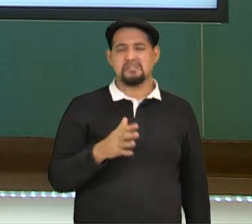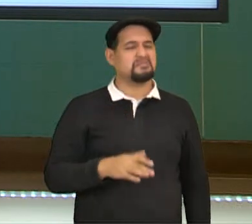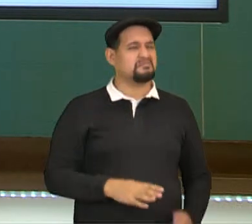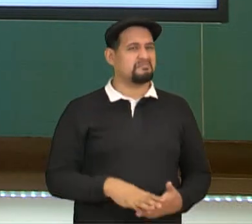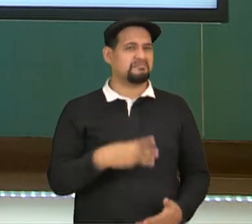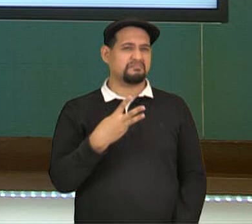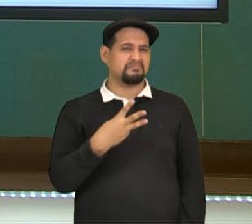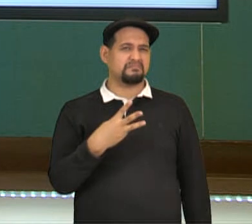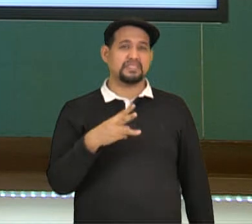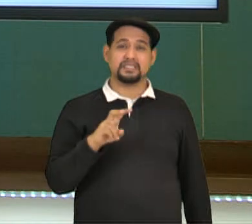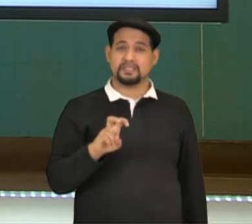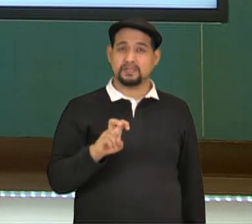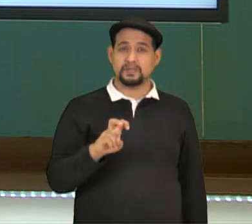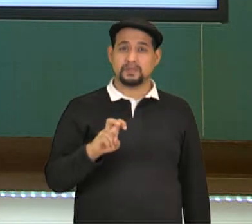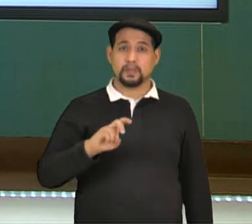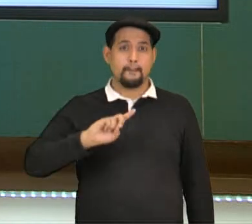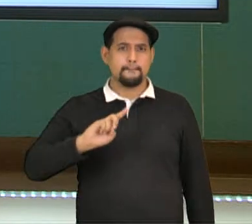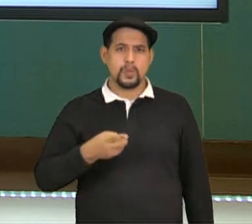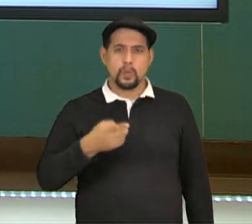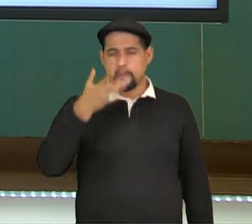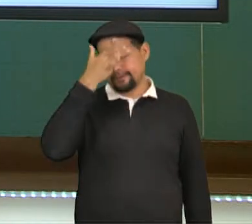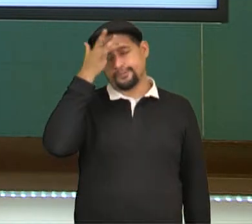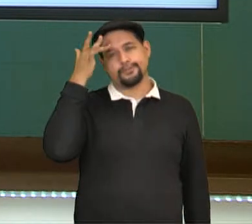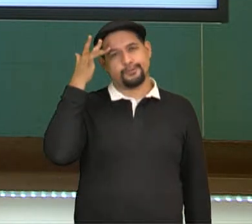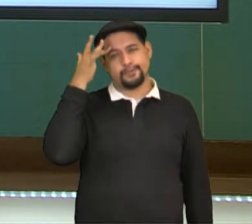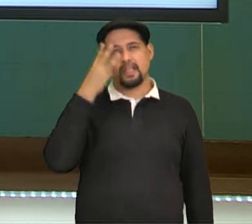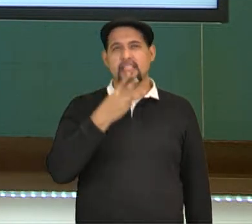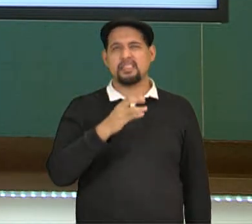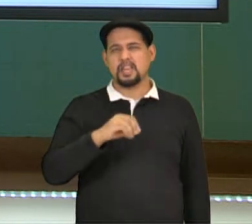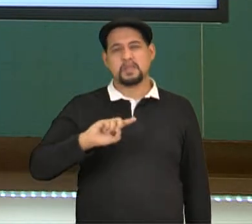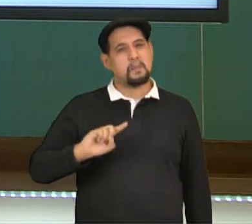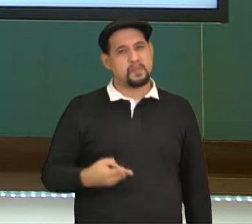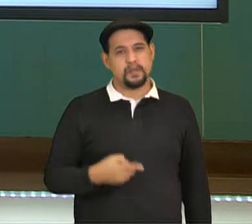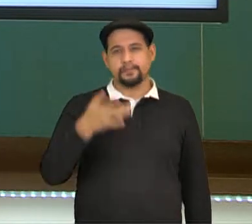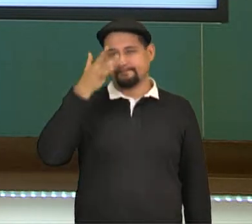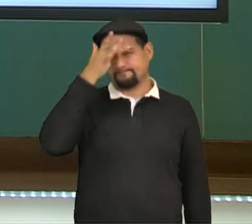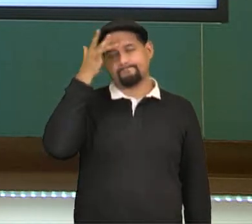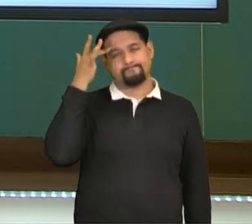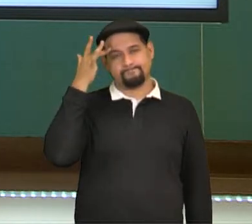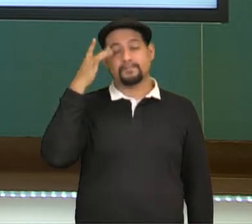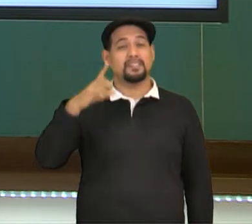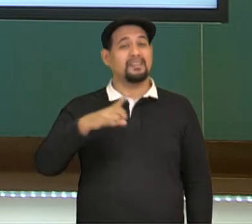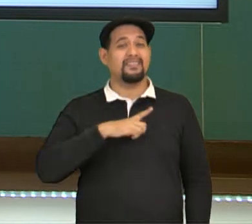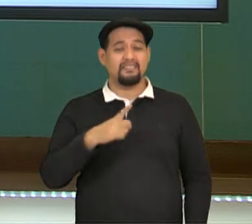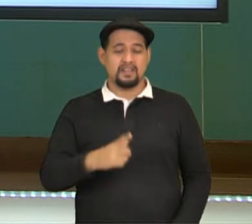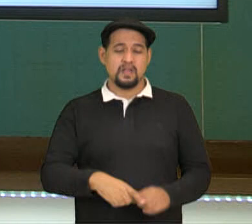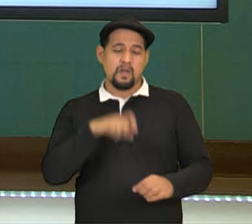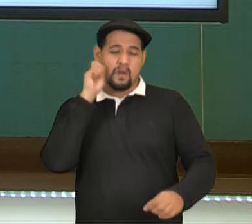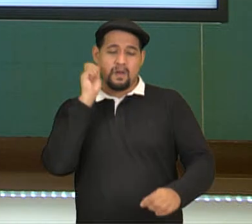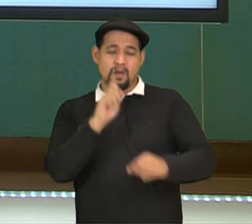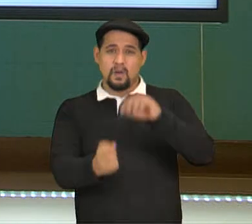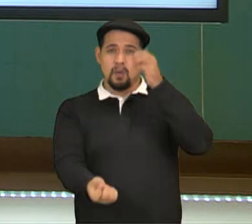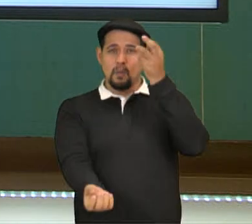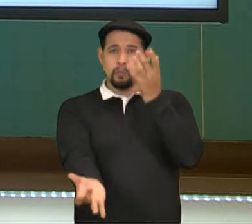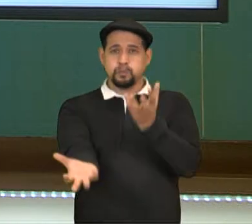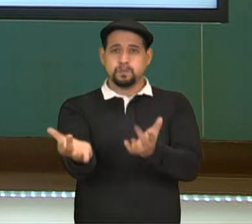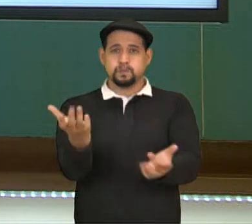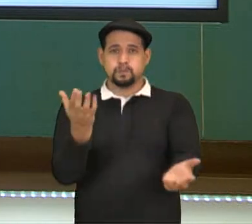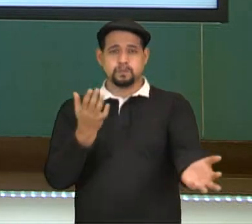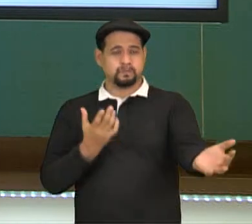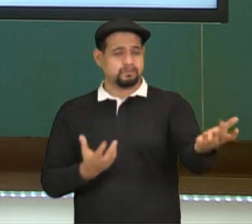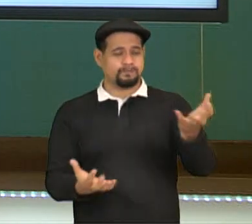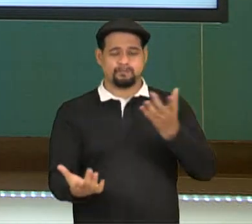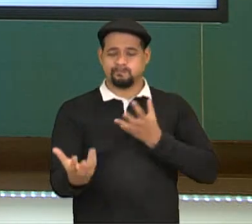relatos que a gente tem, 35 mil pessoas, 30 mil pessoas ali no hipódromo. Vai ter um grande incêndio ali naquele hipódromo e vão